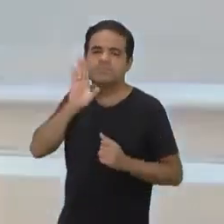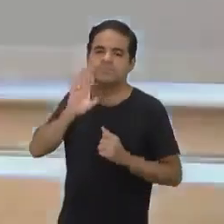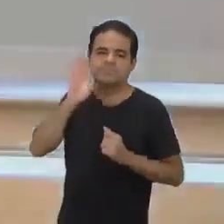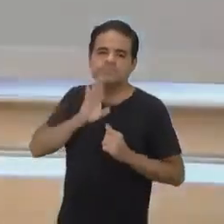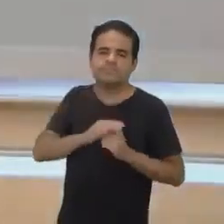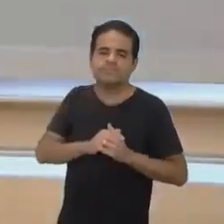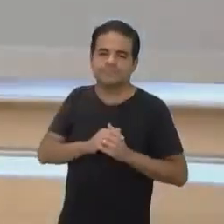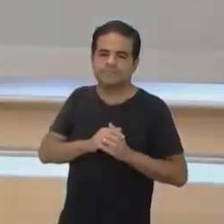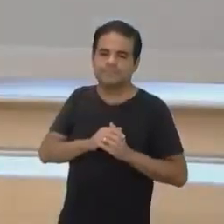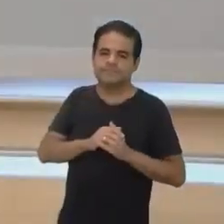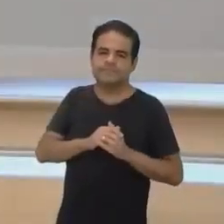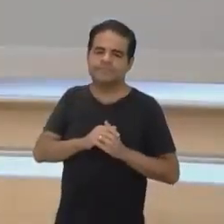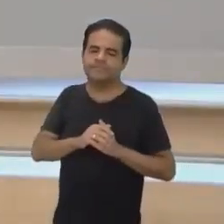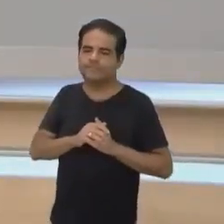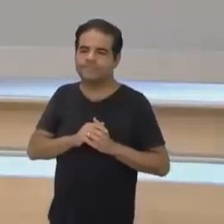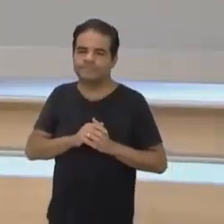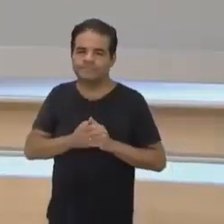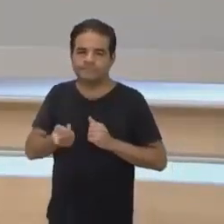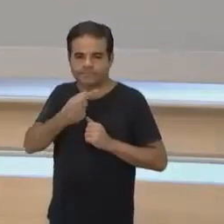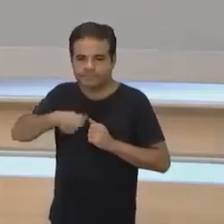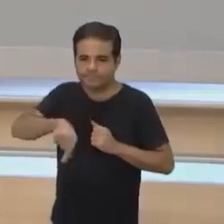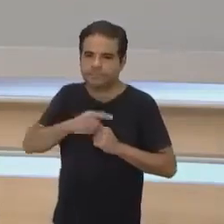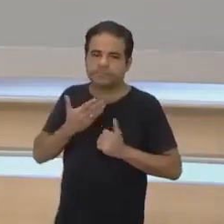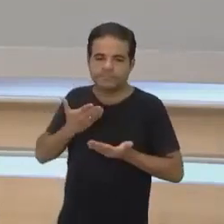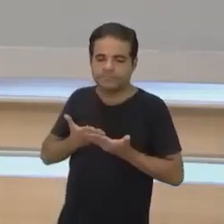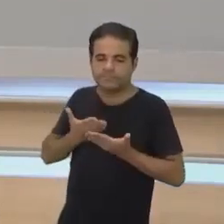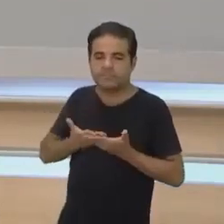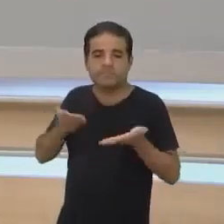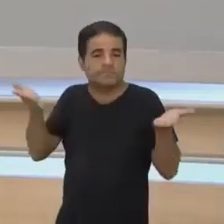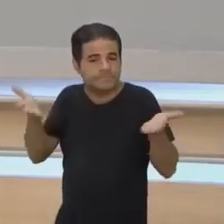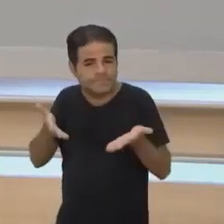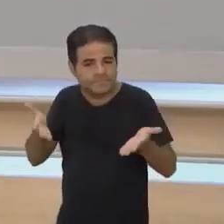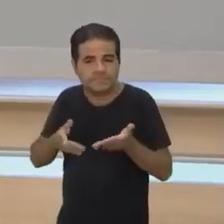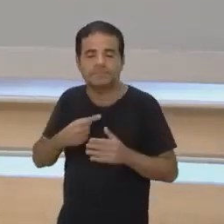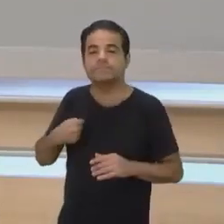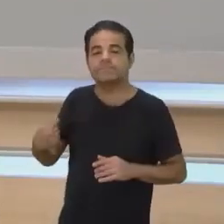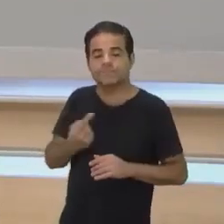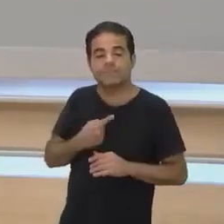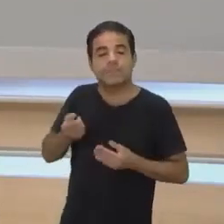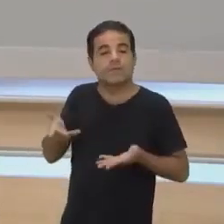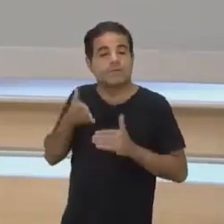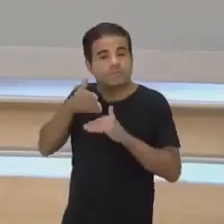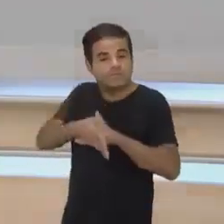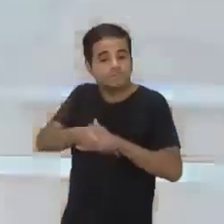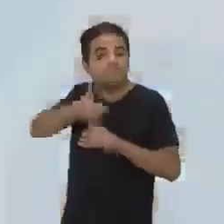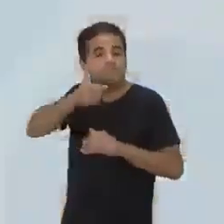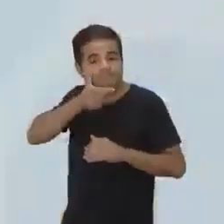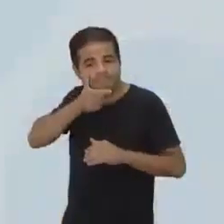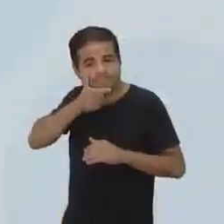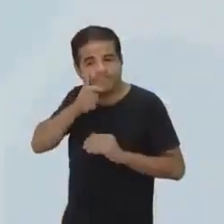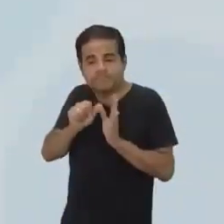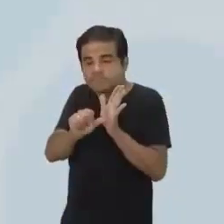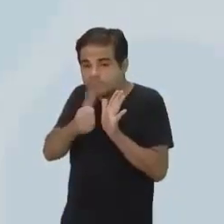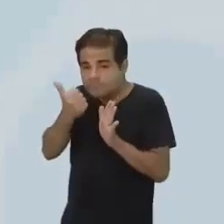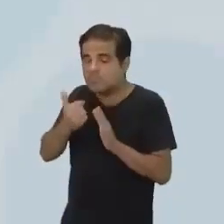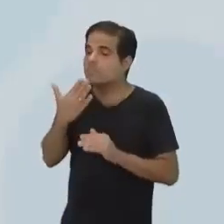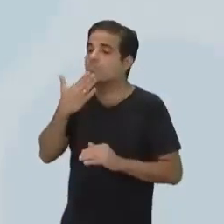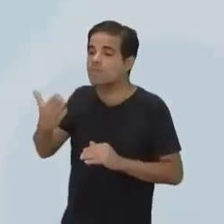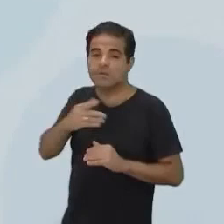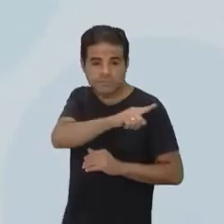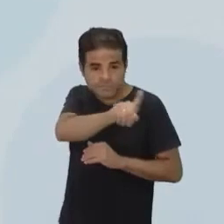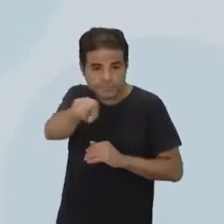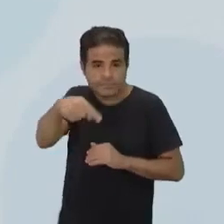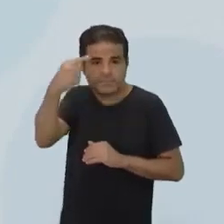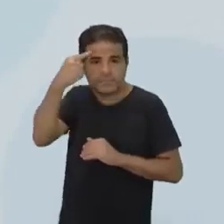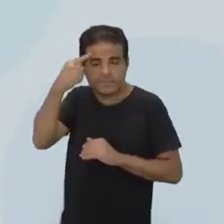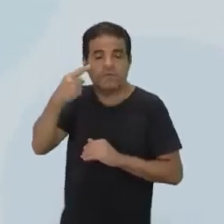bacana. E, para a nossa aula de hoje, nós vamos, primeiramente, aí, pedir para